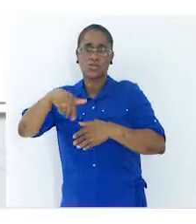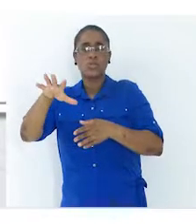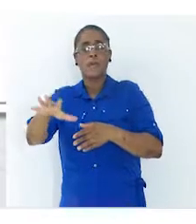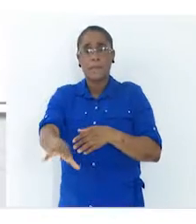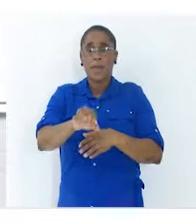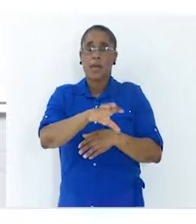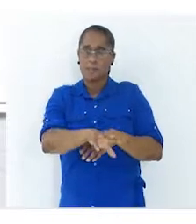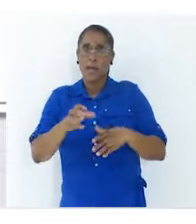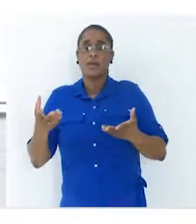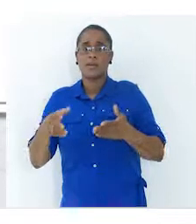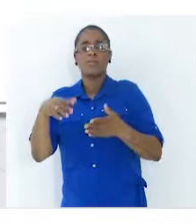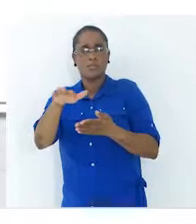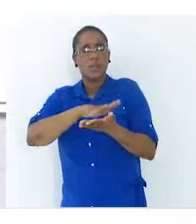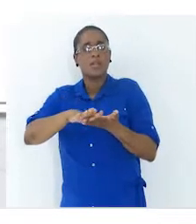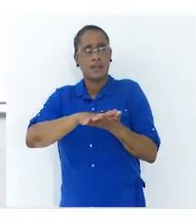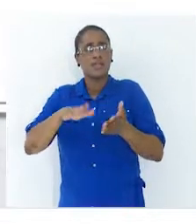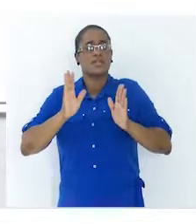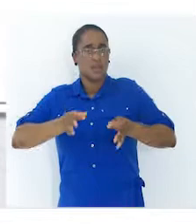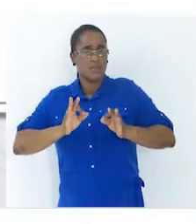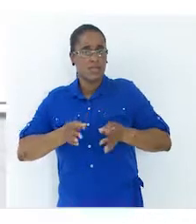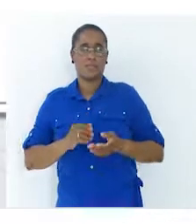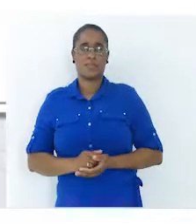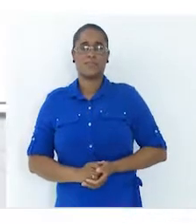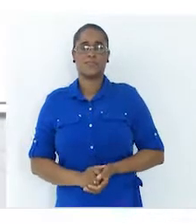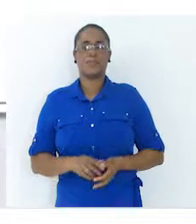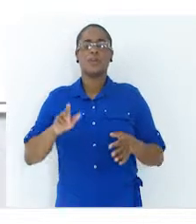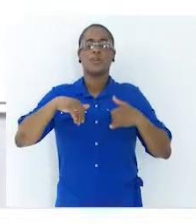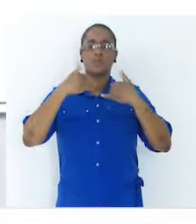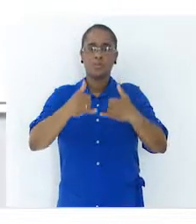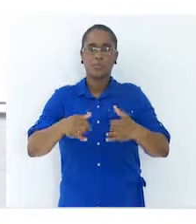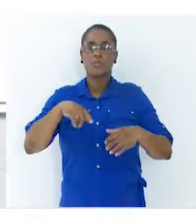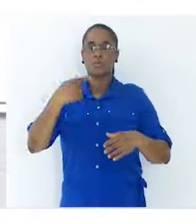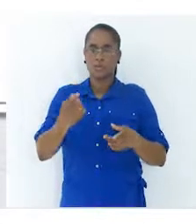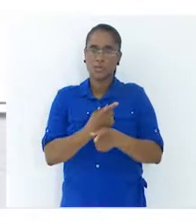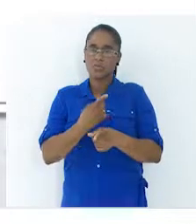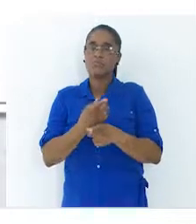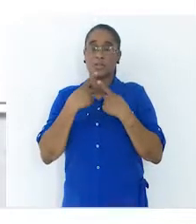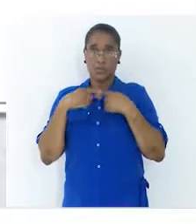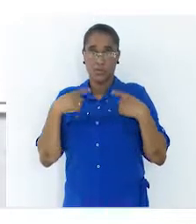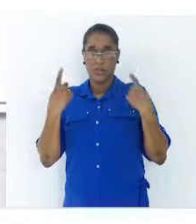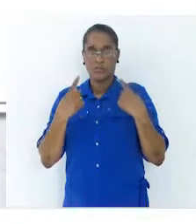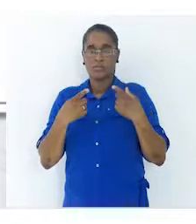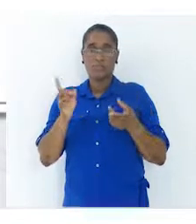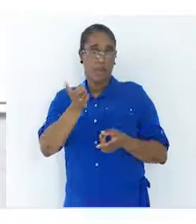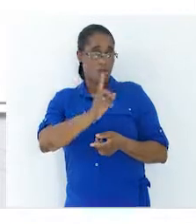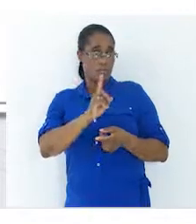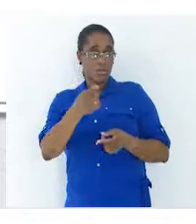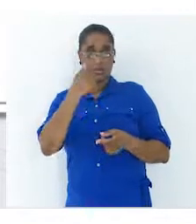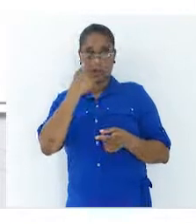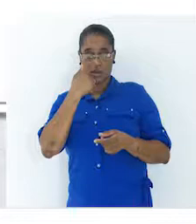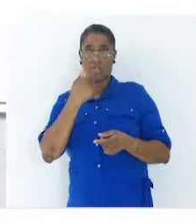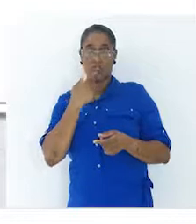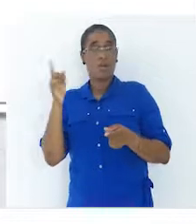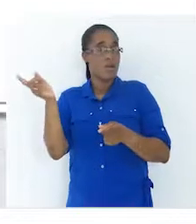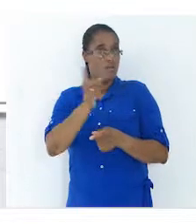preciso desinfeitar sempre. E depois, outra alerta, não toca no nariz ou na boca,